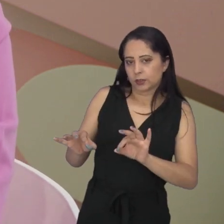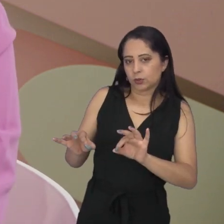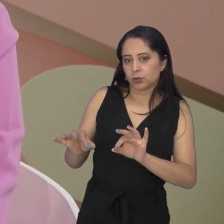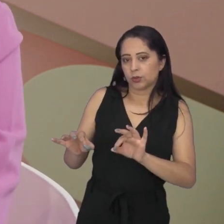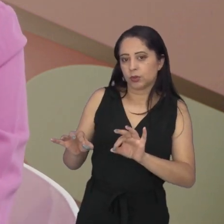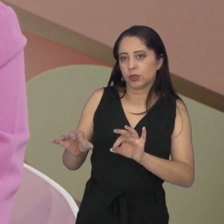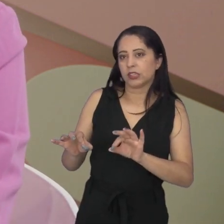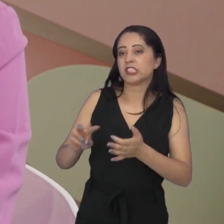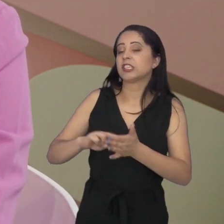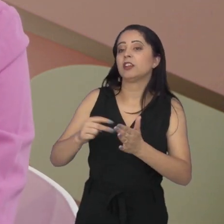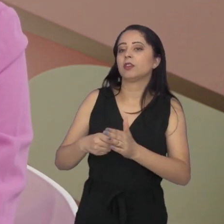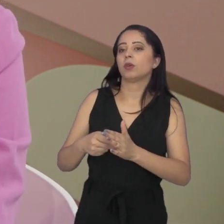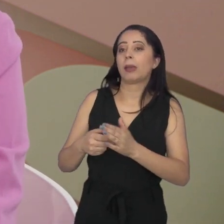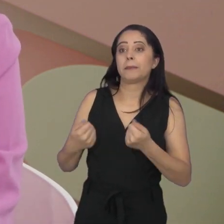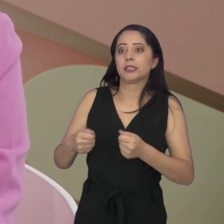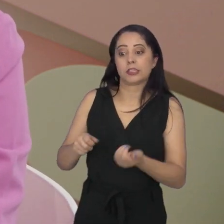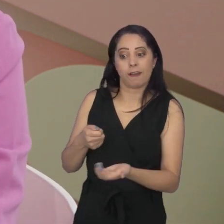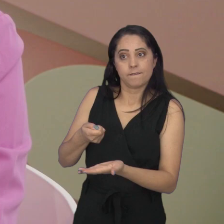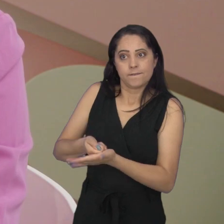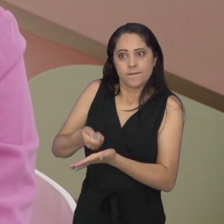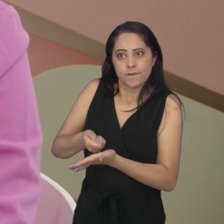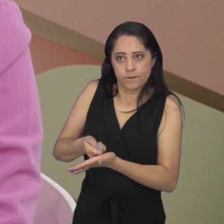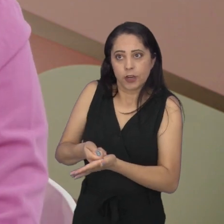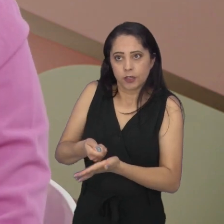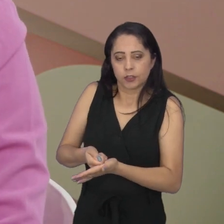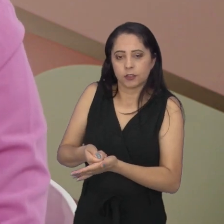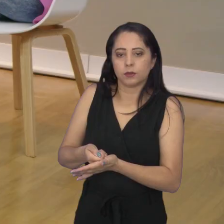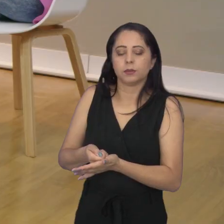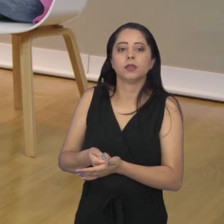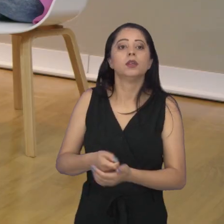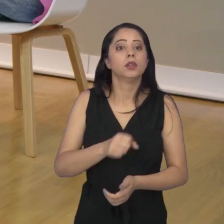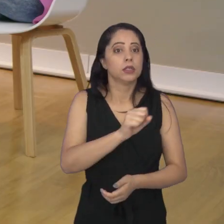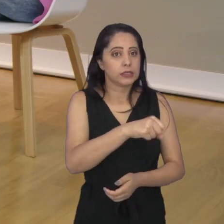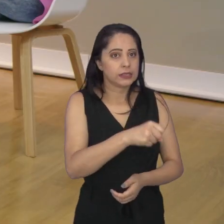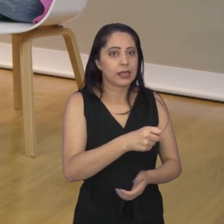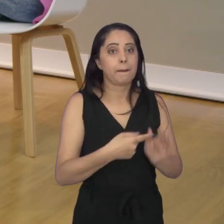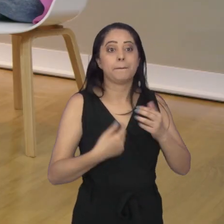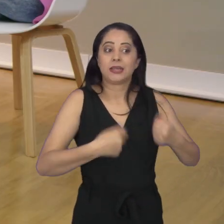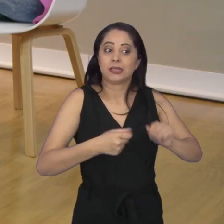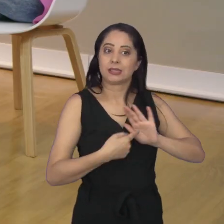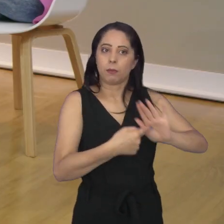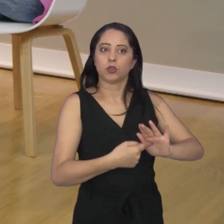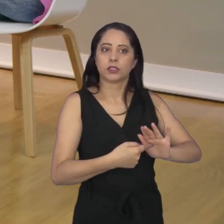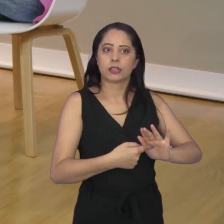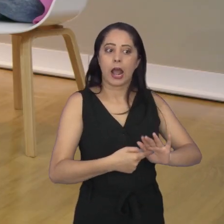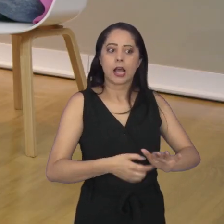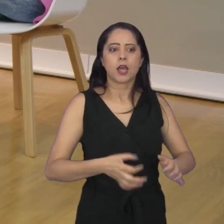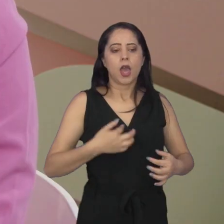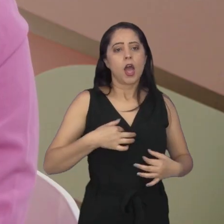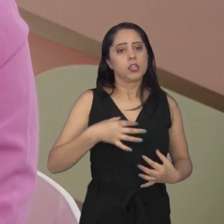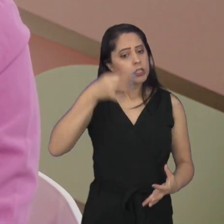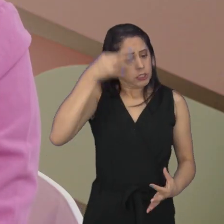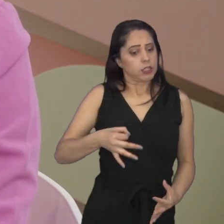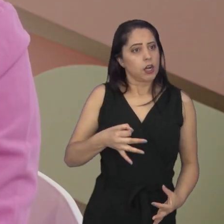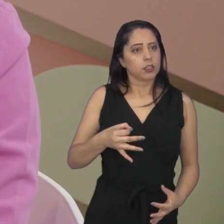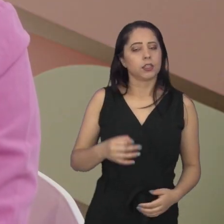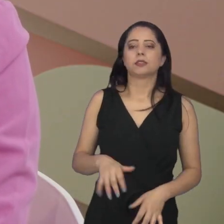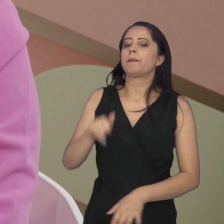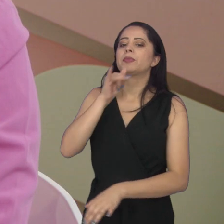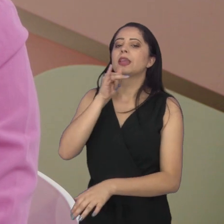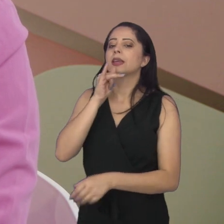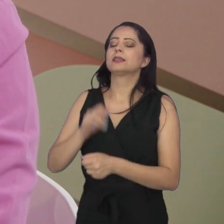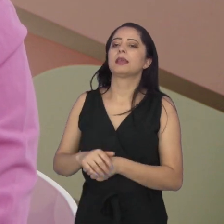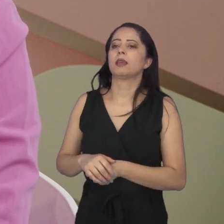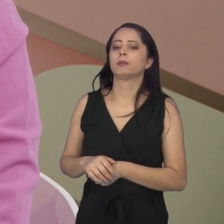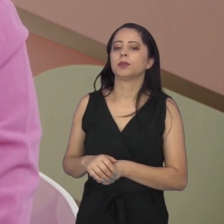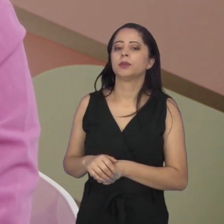é a rigidez. A Ah, rigidez, porém, a certeza. exatamente, é a assertividade. Uhum. Então, quando você quer falar sobre algo